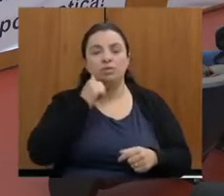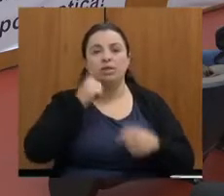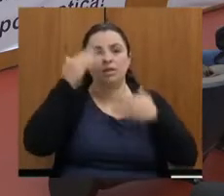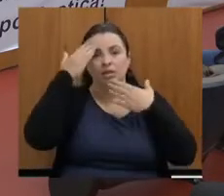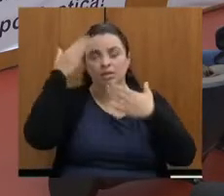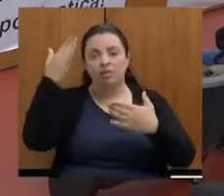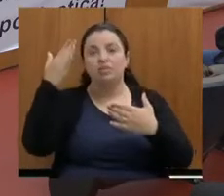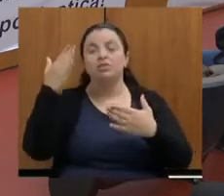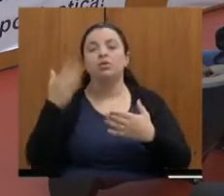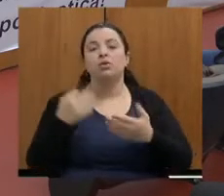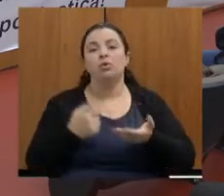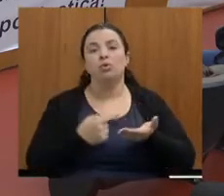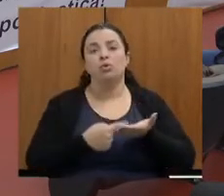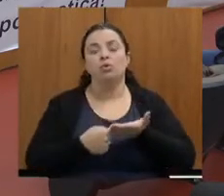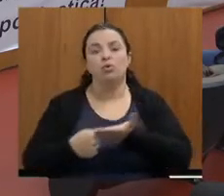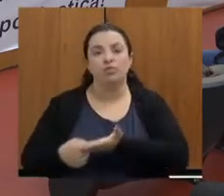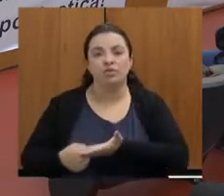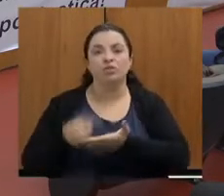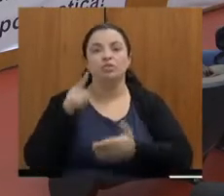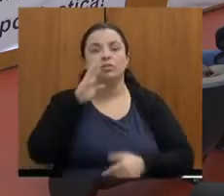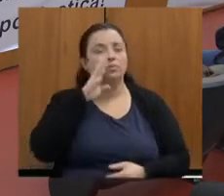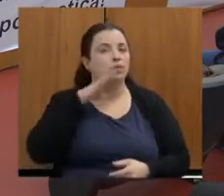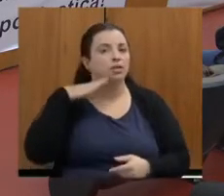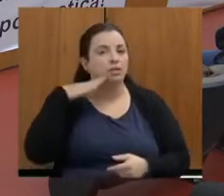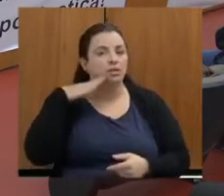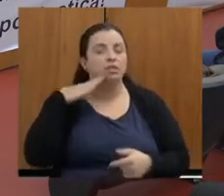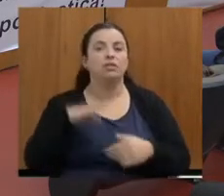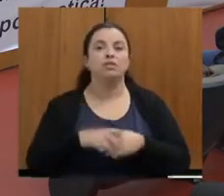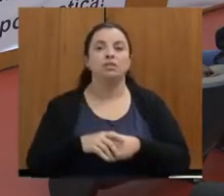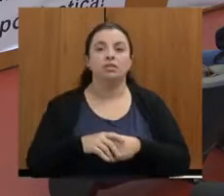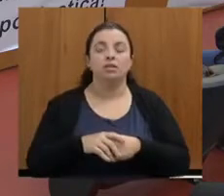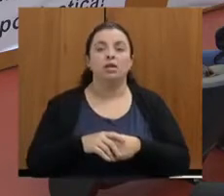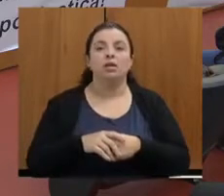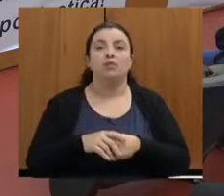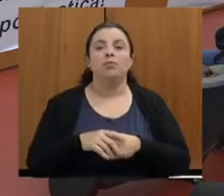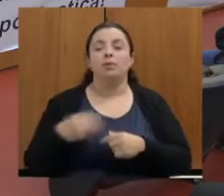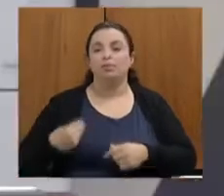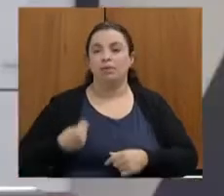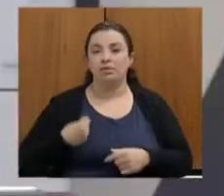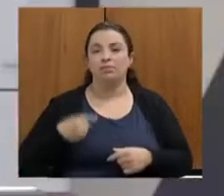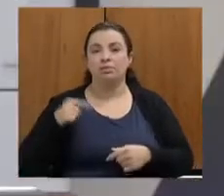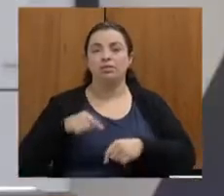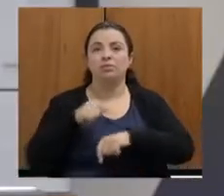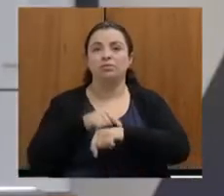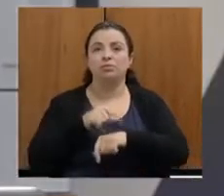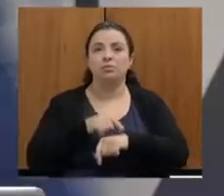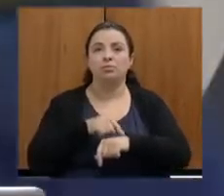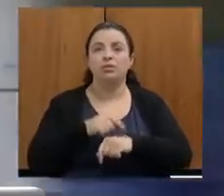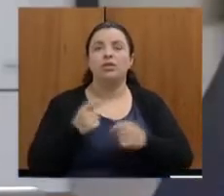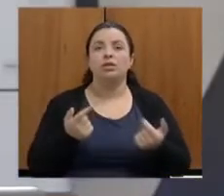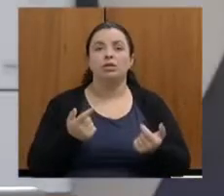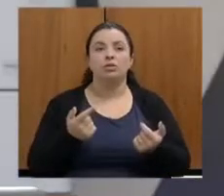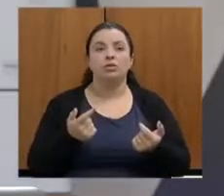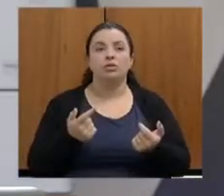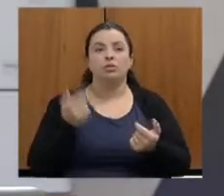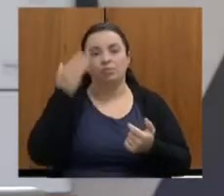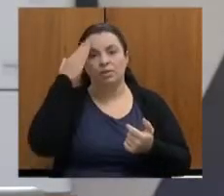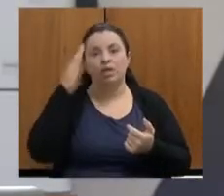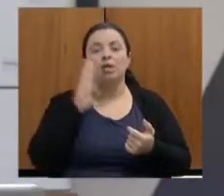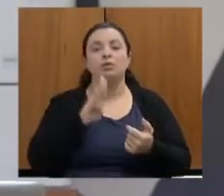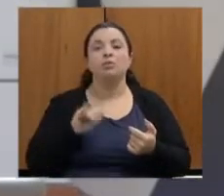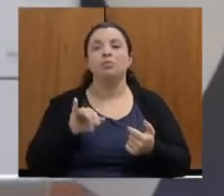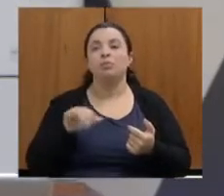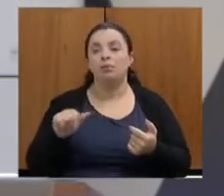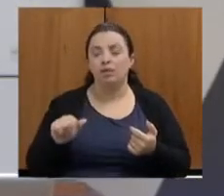isso mais uma vez convite da Beatriz para poder participar desse momento tão importante brigadão Bia é um